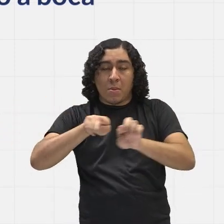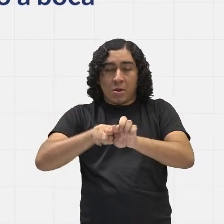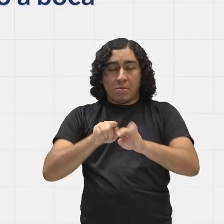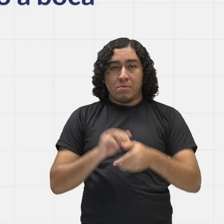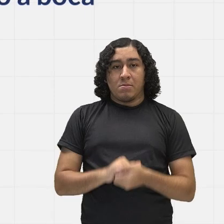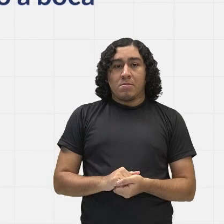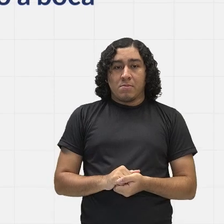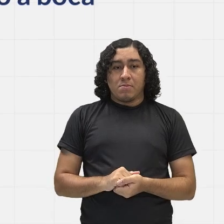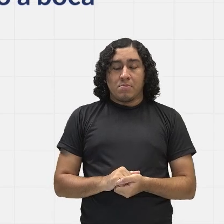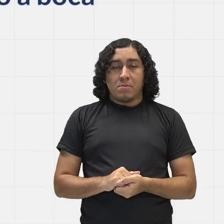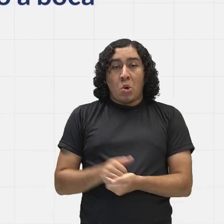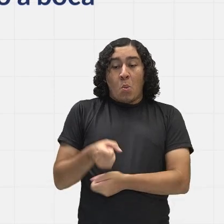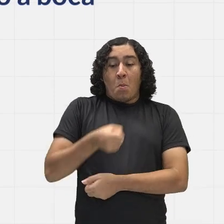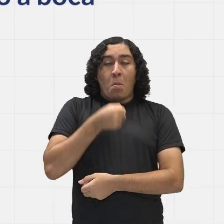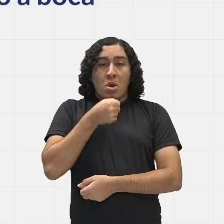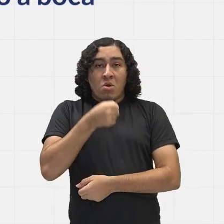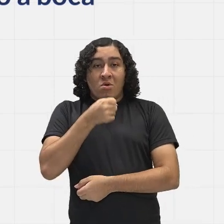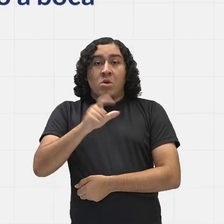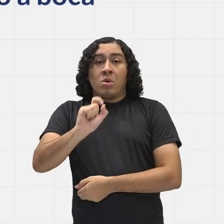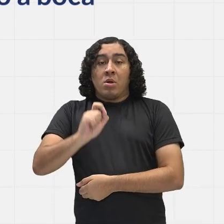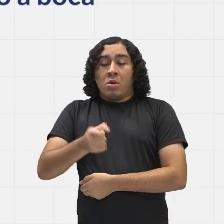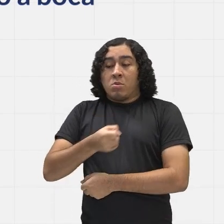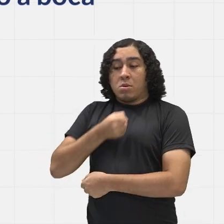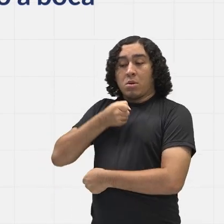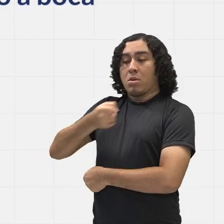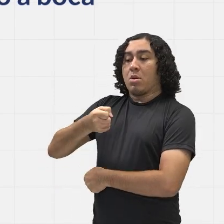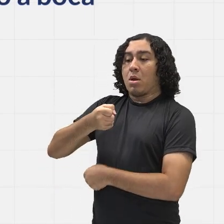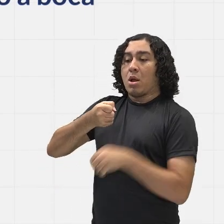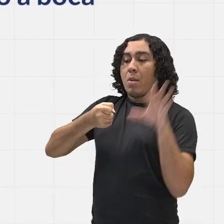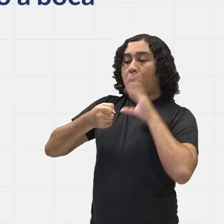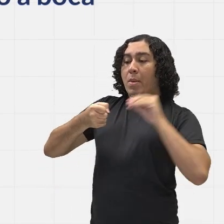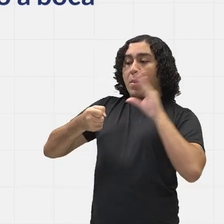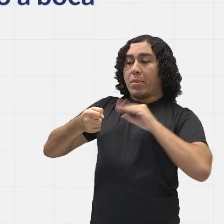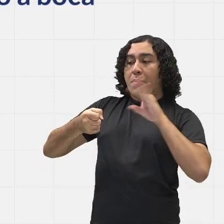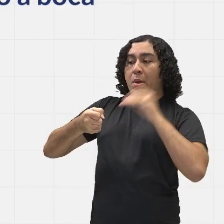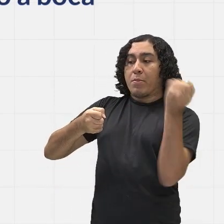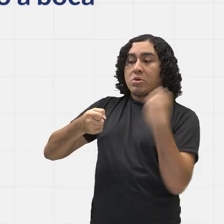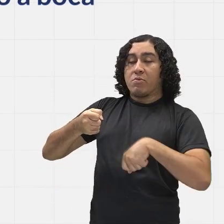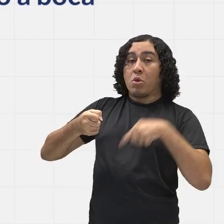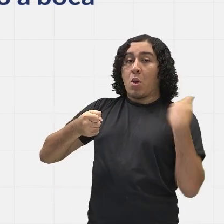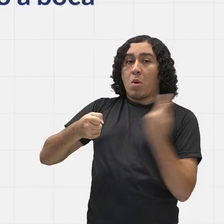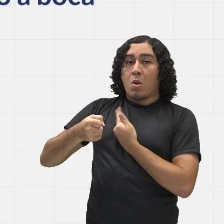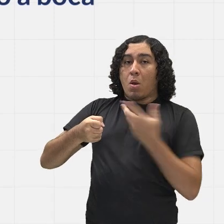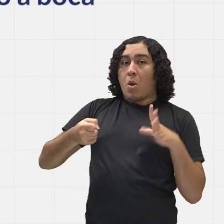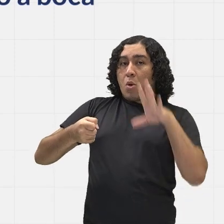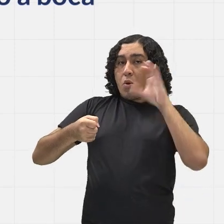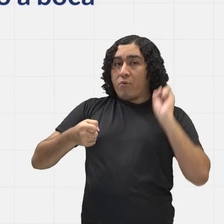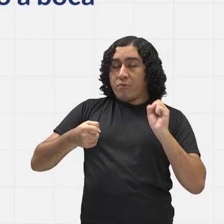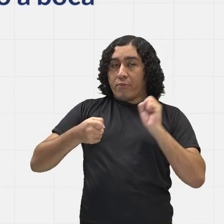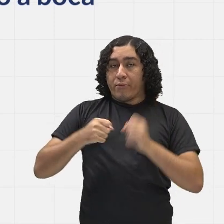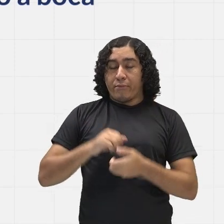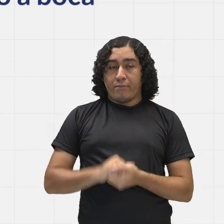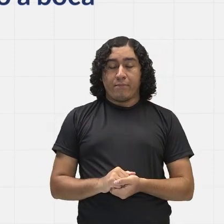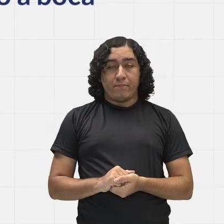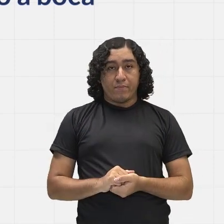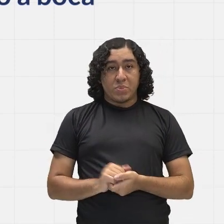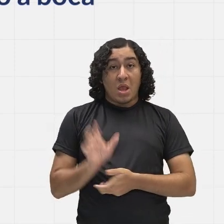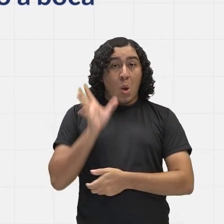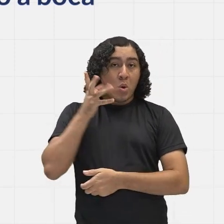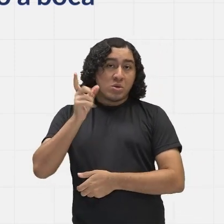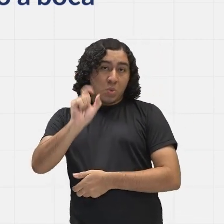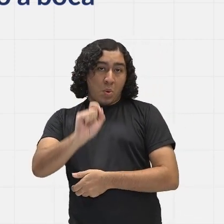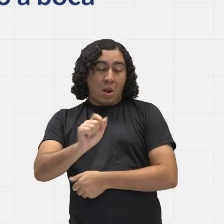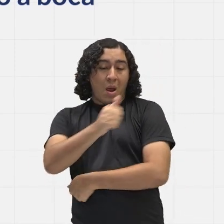posicionar o microfone próximo à boca para melhor compreensão da recepção do áudio. Muitas das vezes, o aluno, na